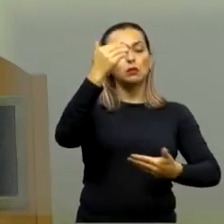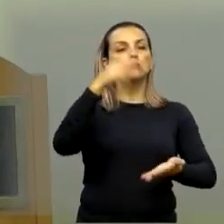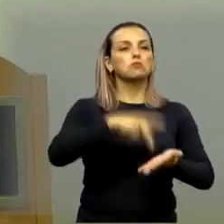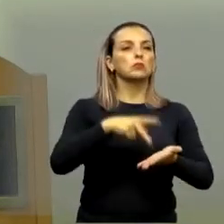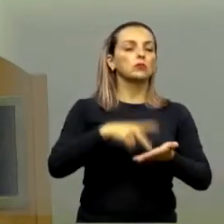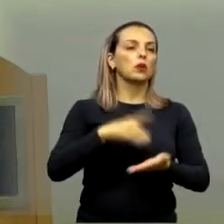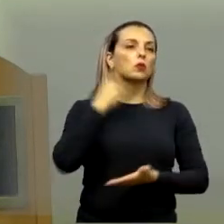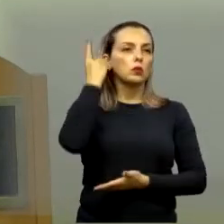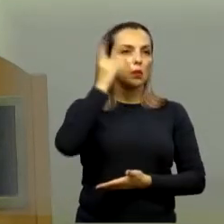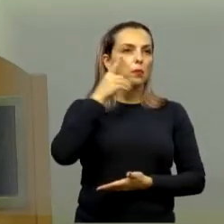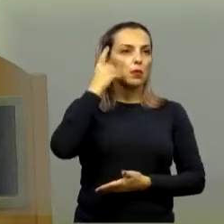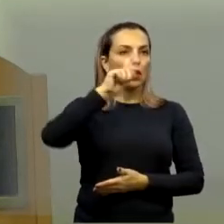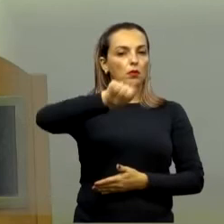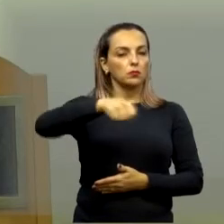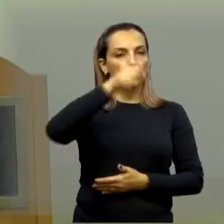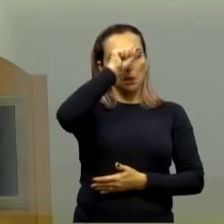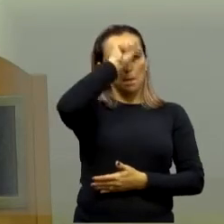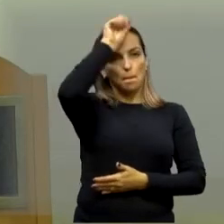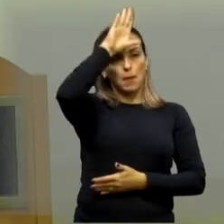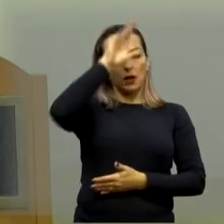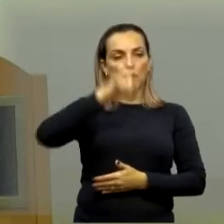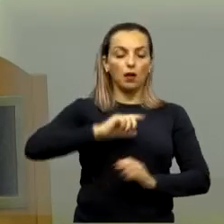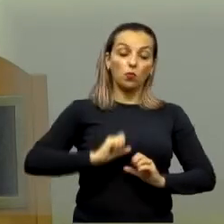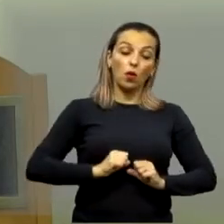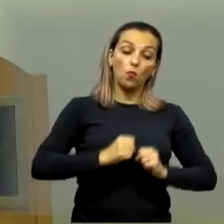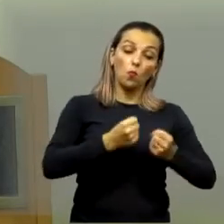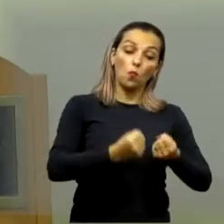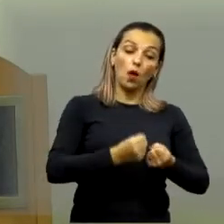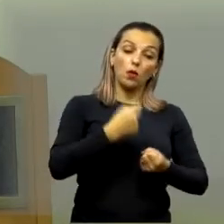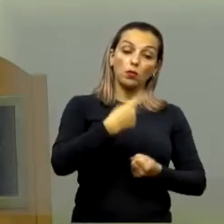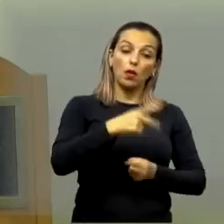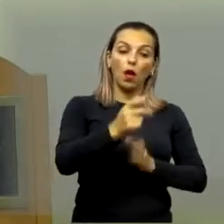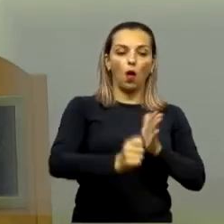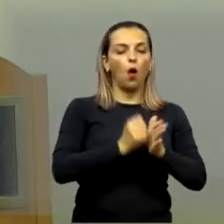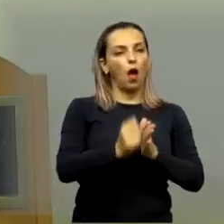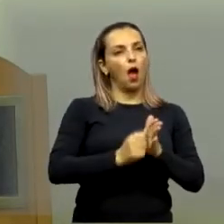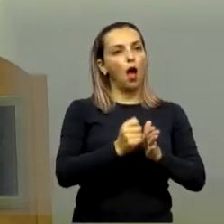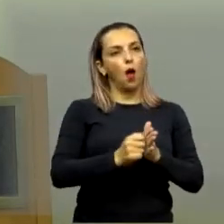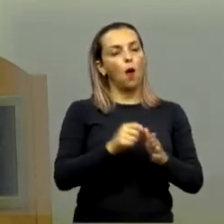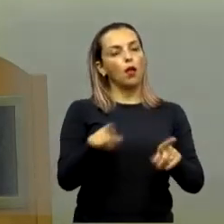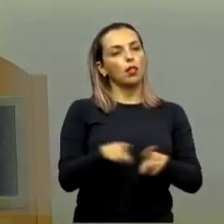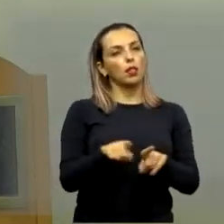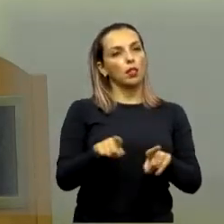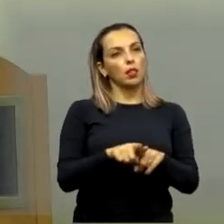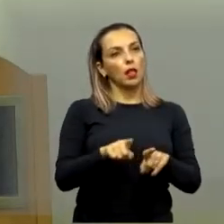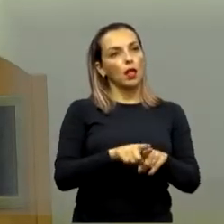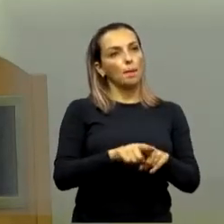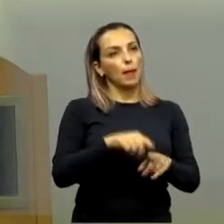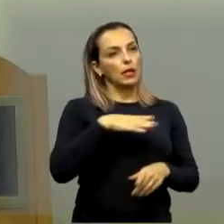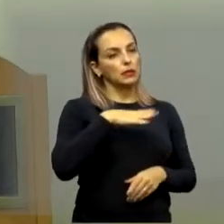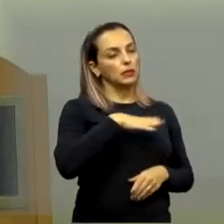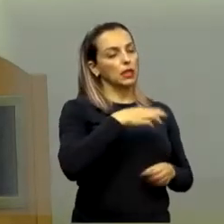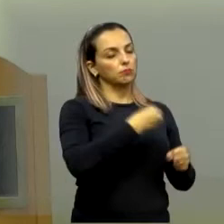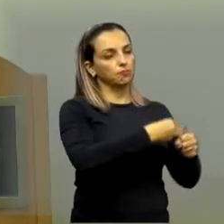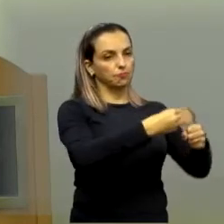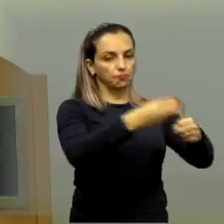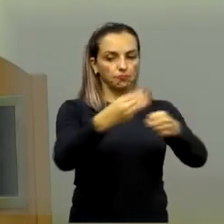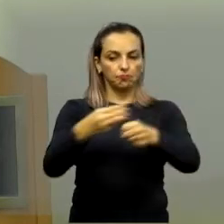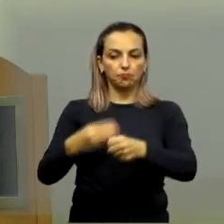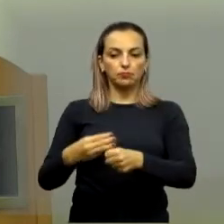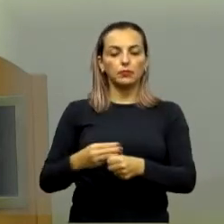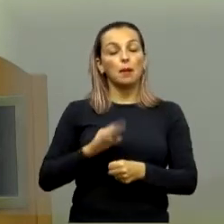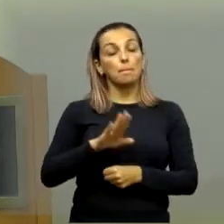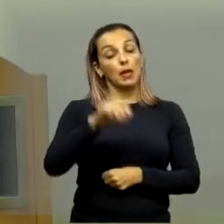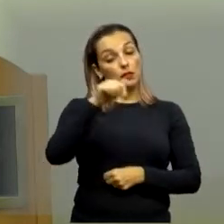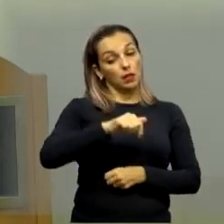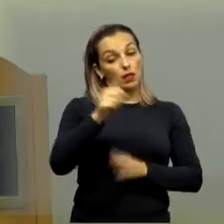o deputado Baleia Rossi pelo empenho que ele tem que a nossa cidade de Araraquara e todas as outras cidades aqui mas nós temos falar